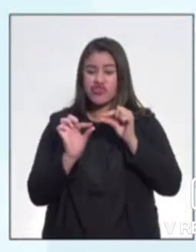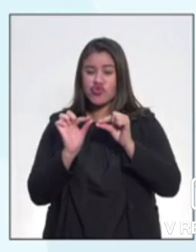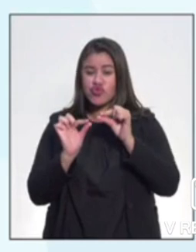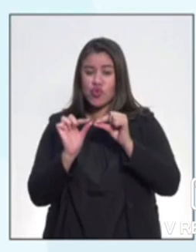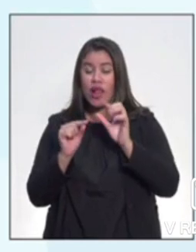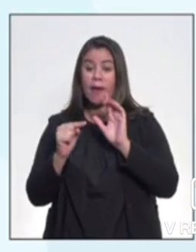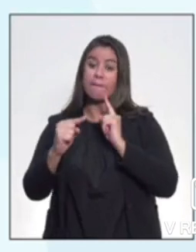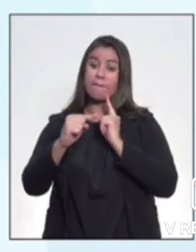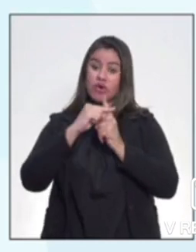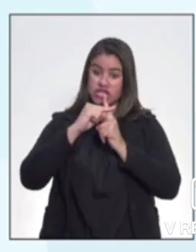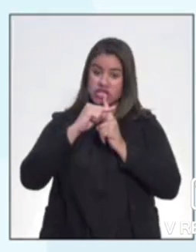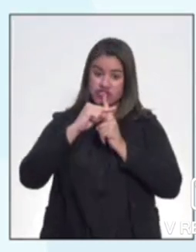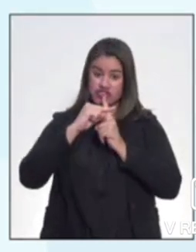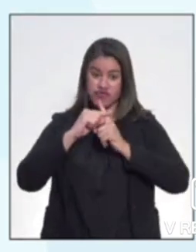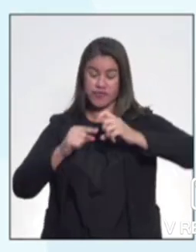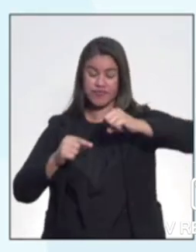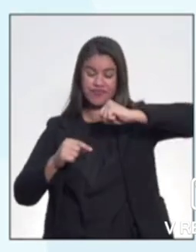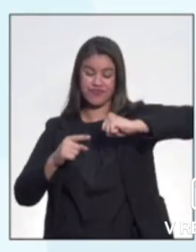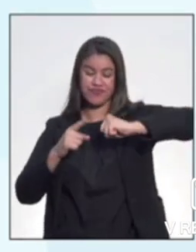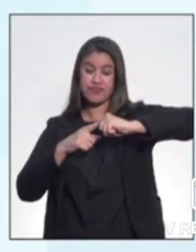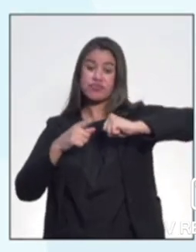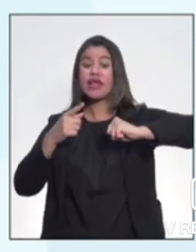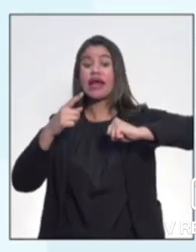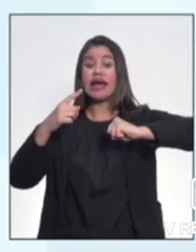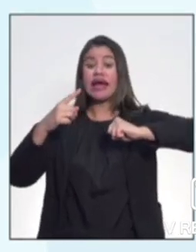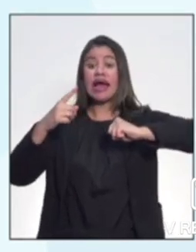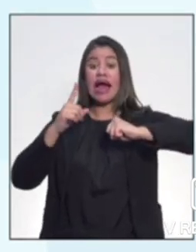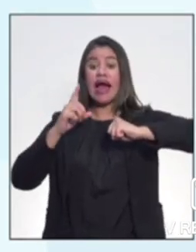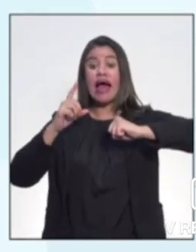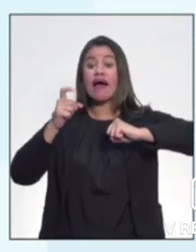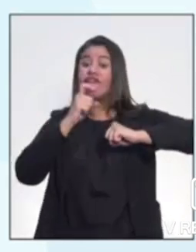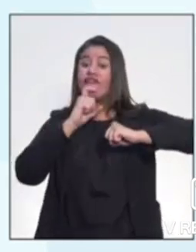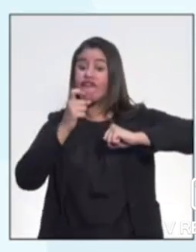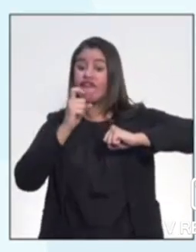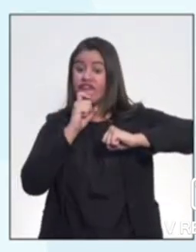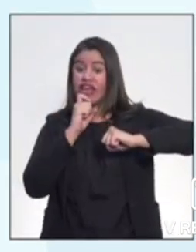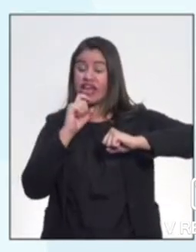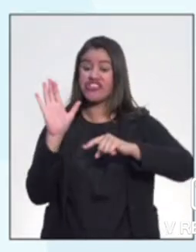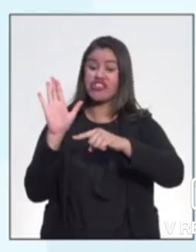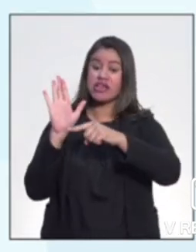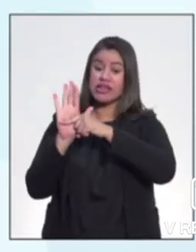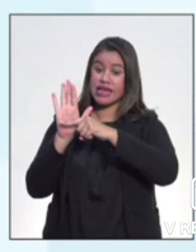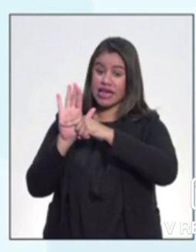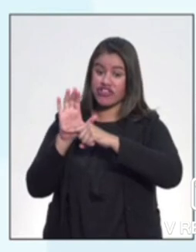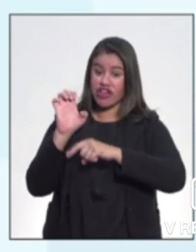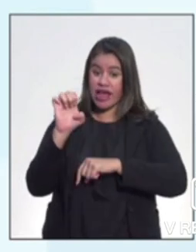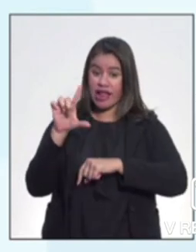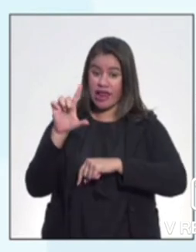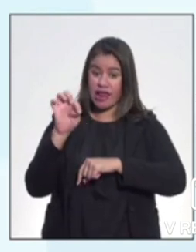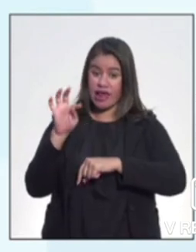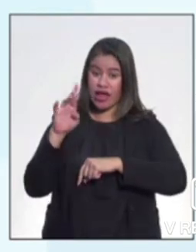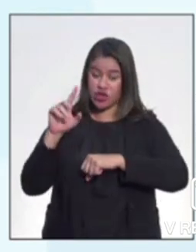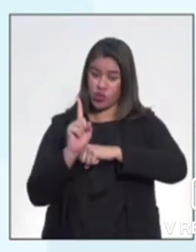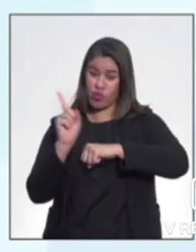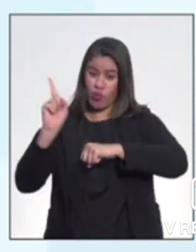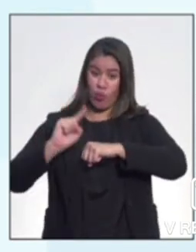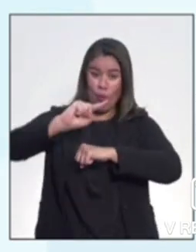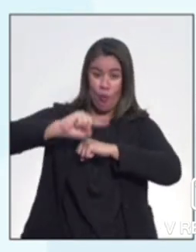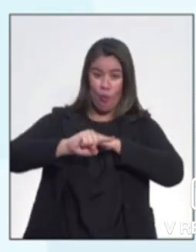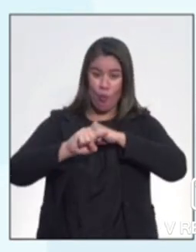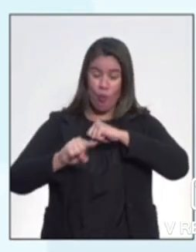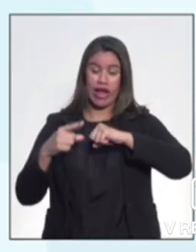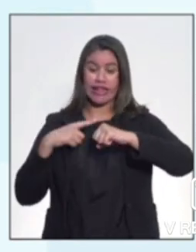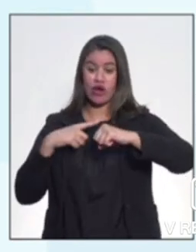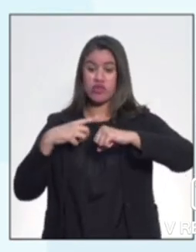Né? A força de atração do elétron para o núcleo atômico é a força magnética. Então, existe uma